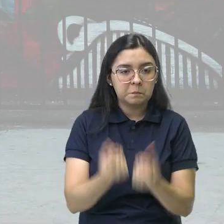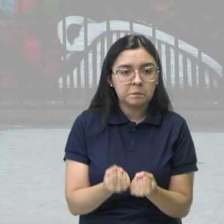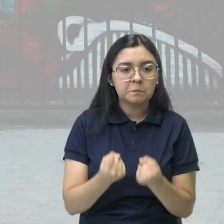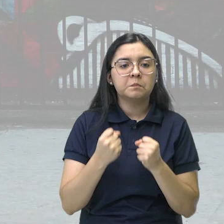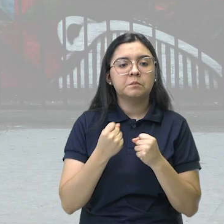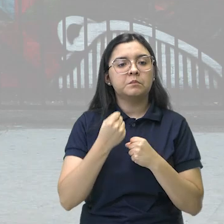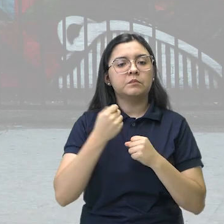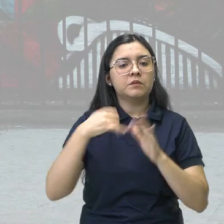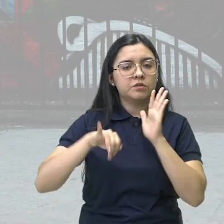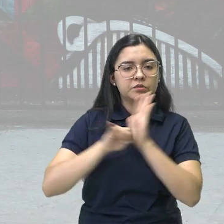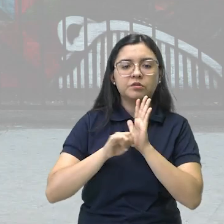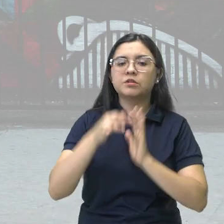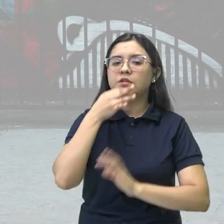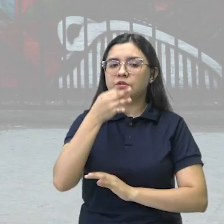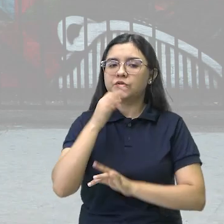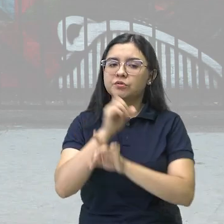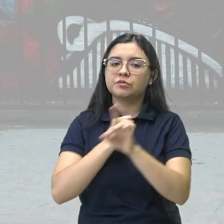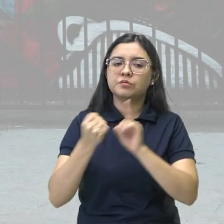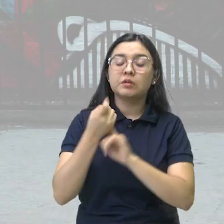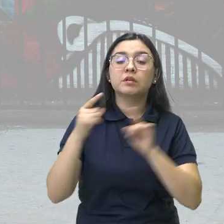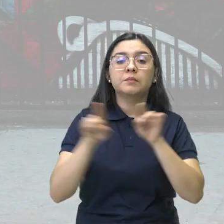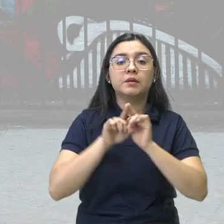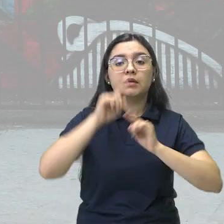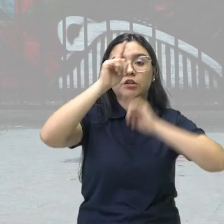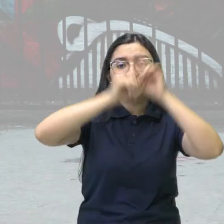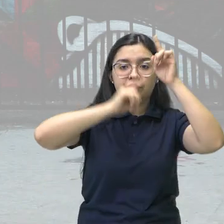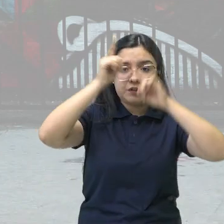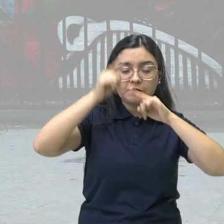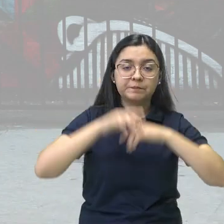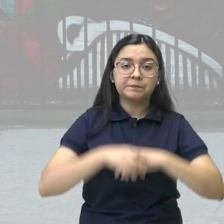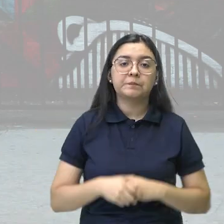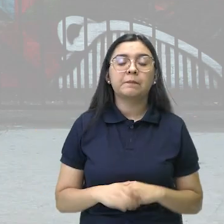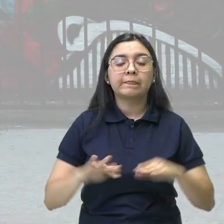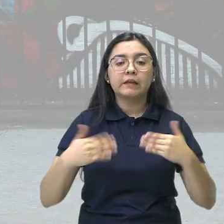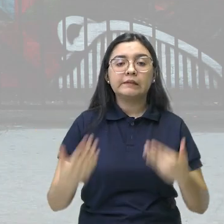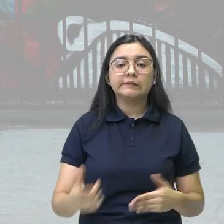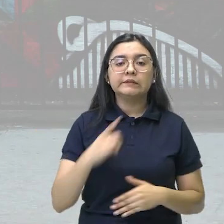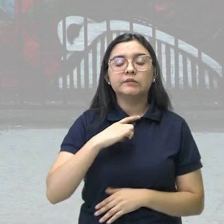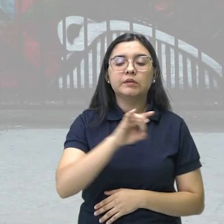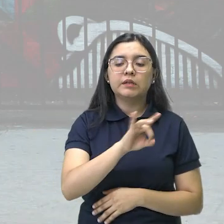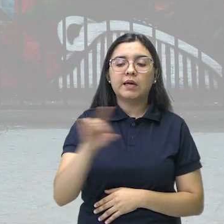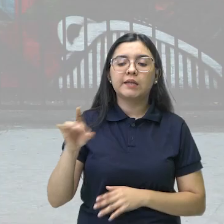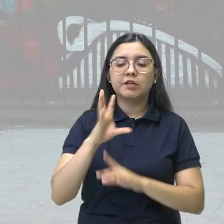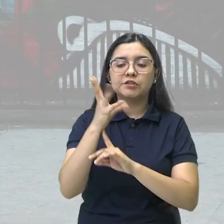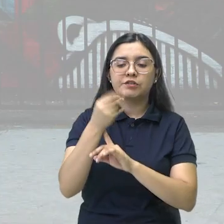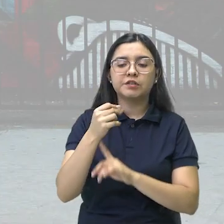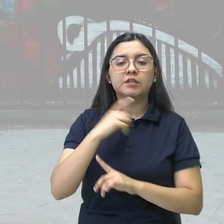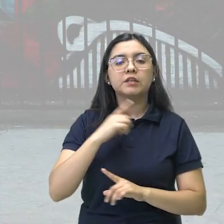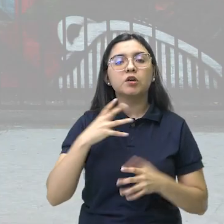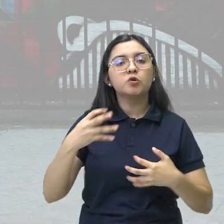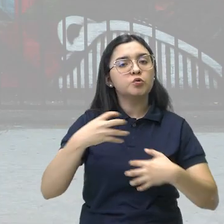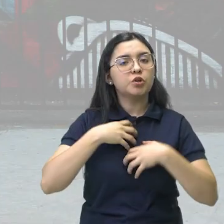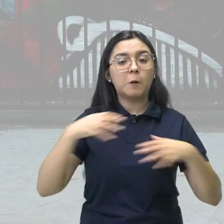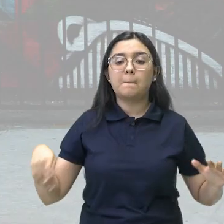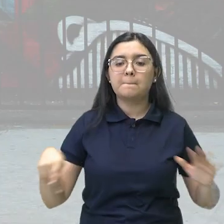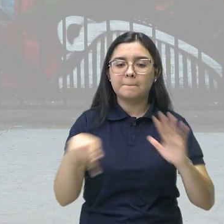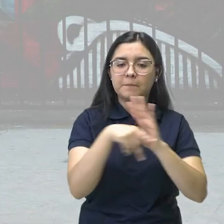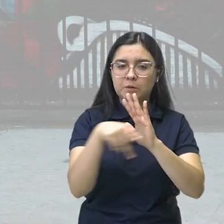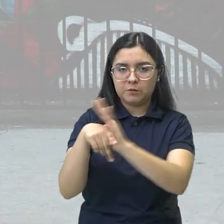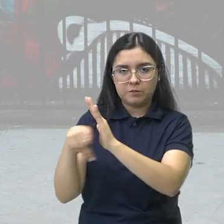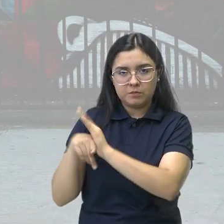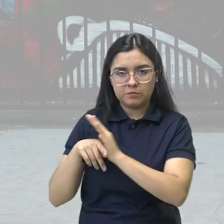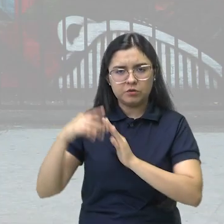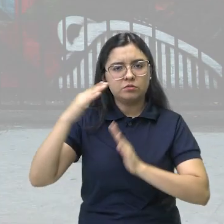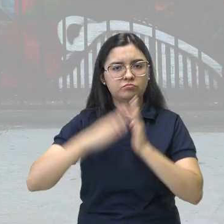identidade, crítica social e criatividade. Então, cada grafiteiro ele tem um estilo